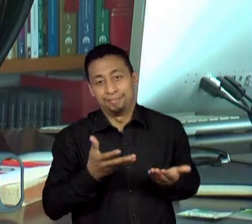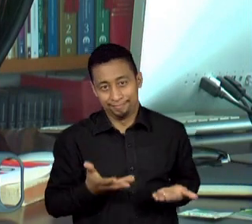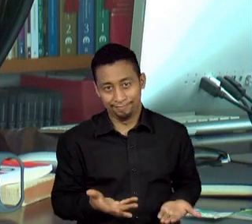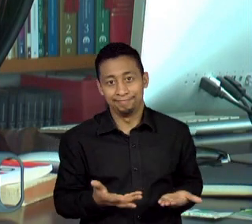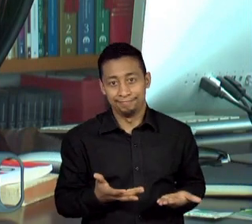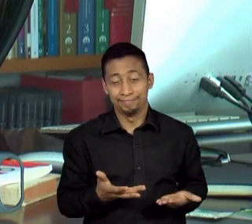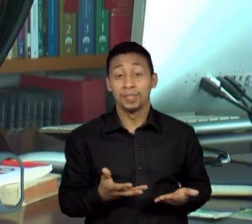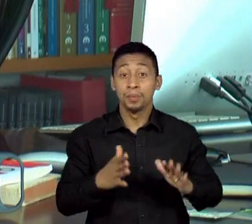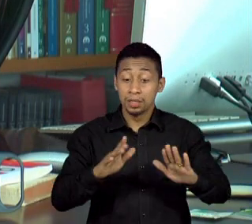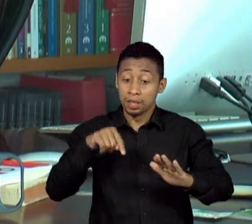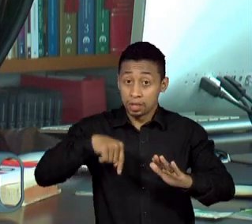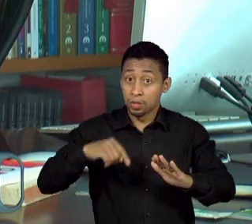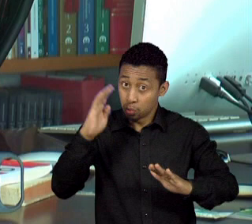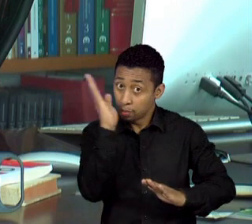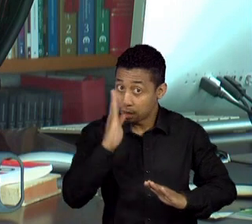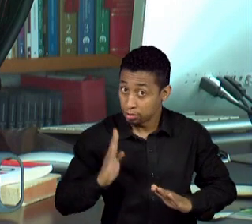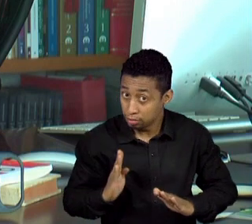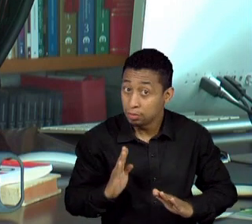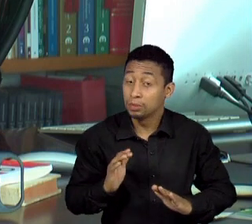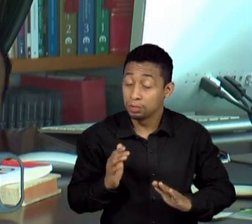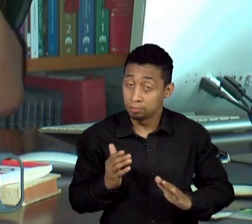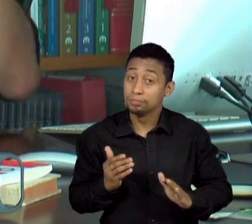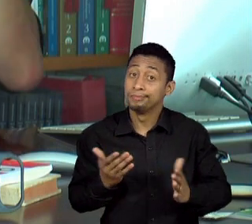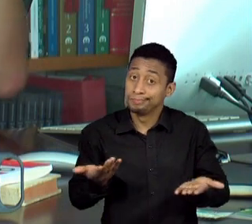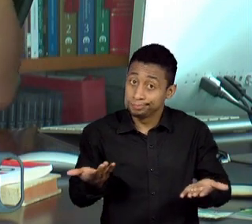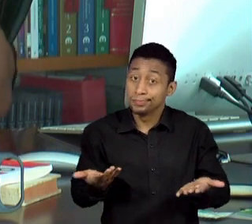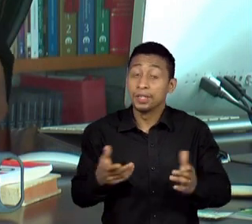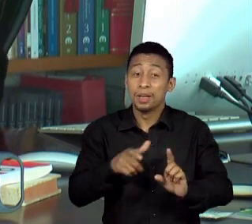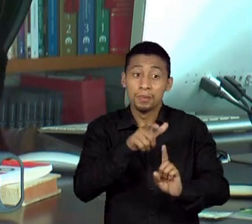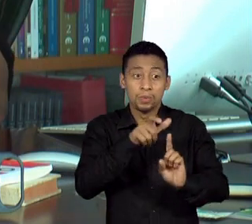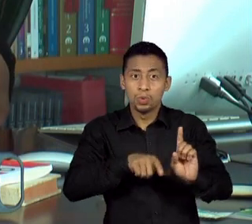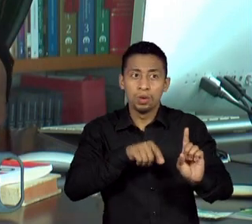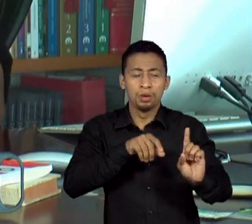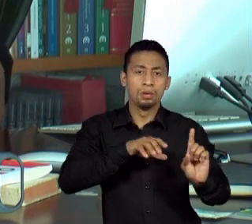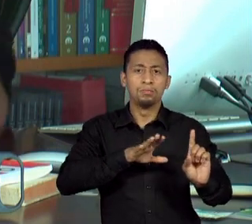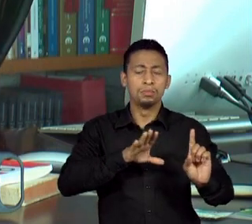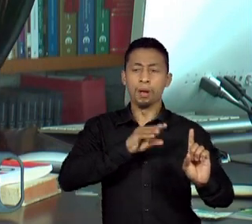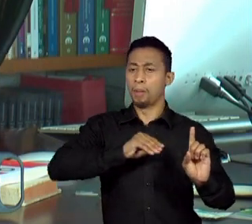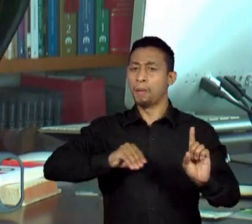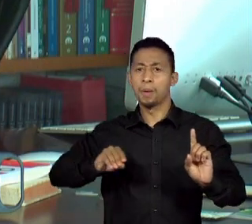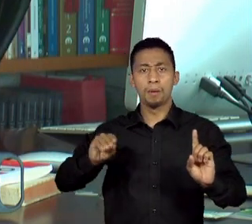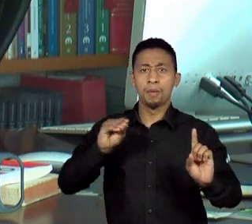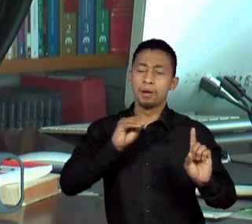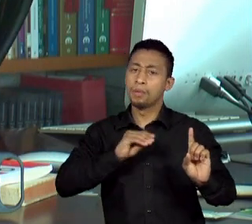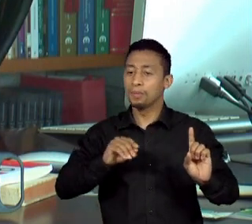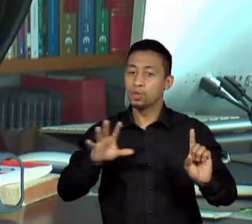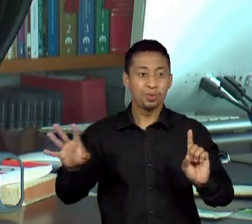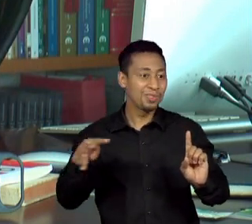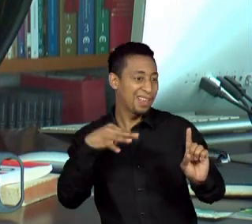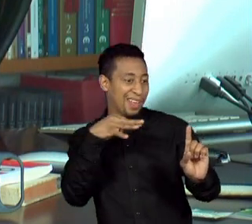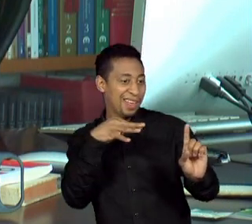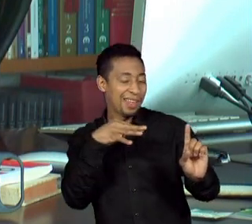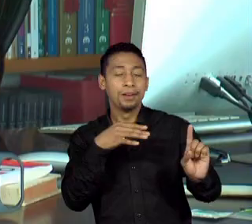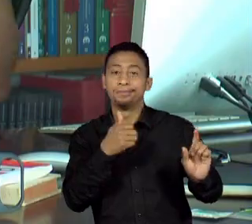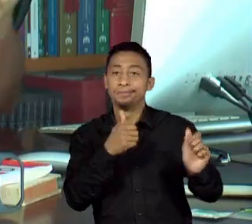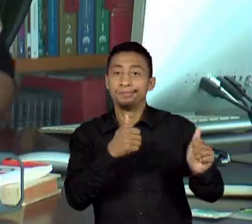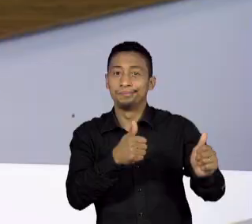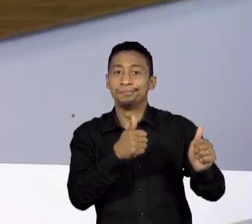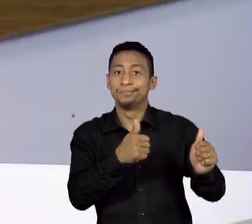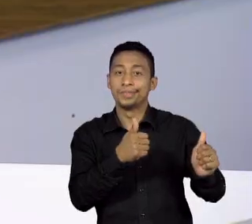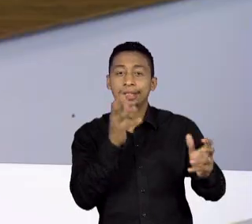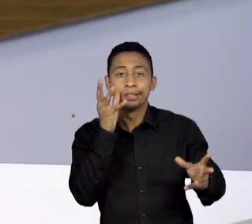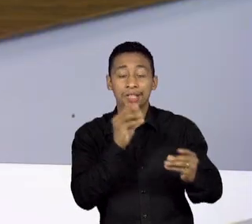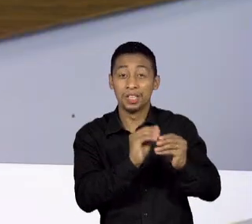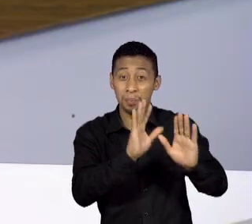alguma parte também, uma coisa meio doida que se criou, que era qualquer coisa menos o PT. Então, o que nós